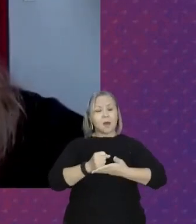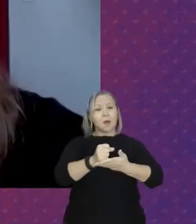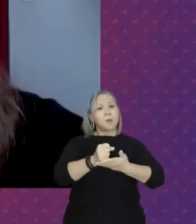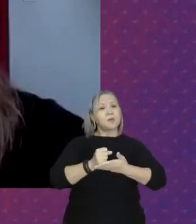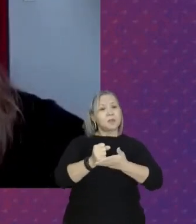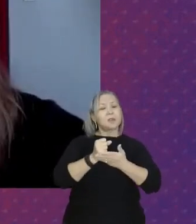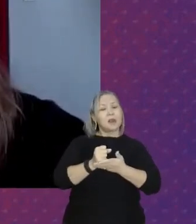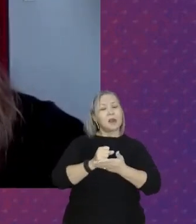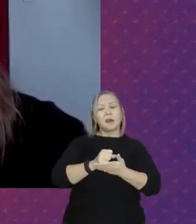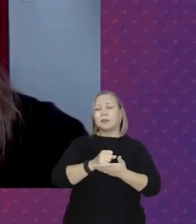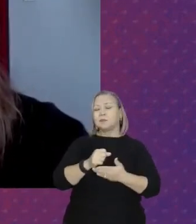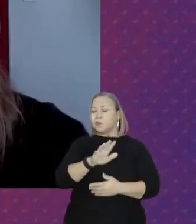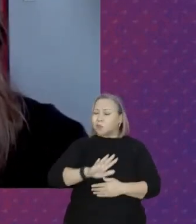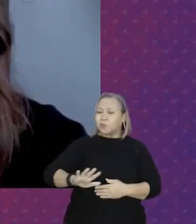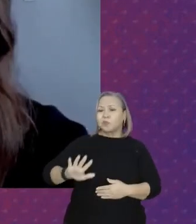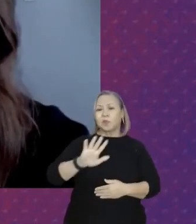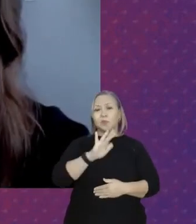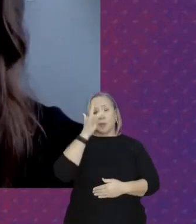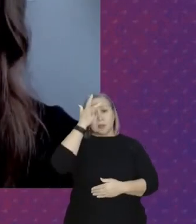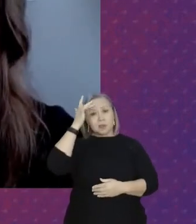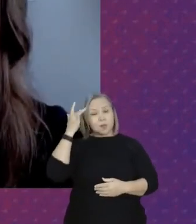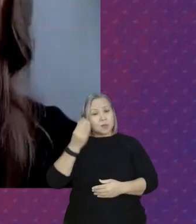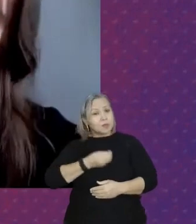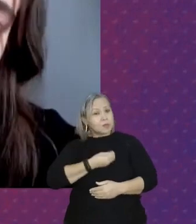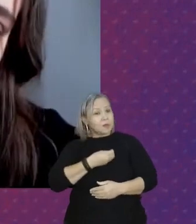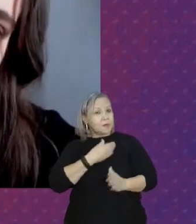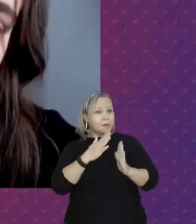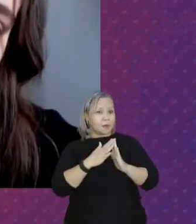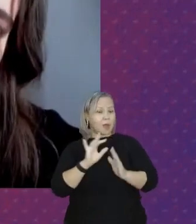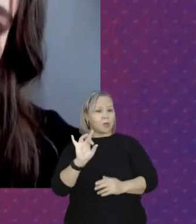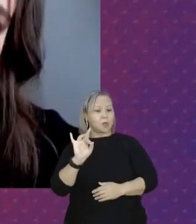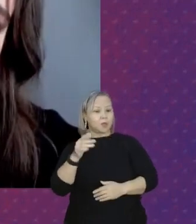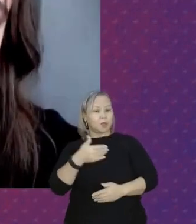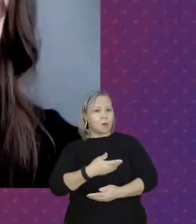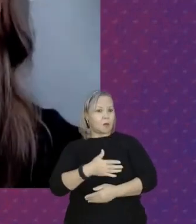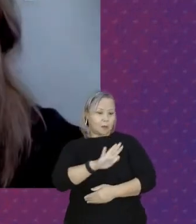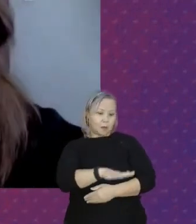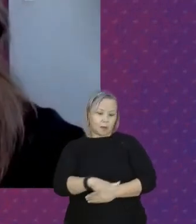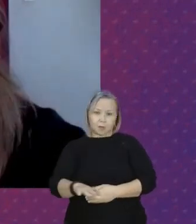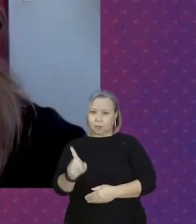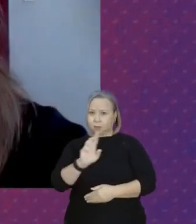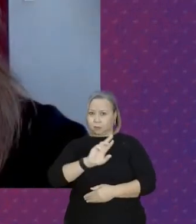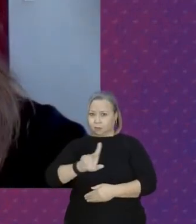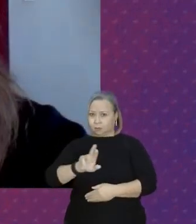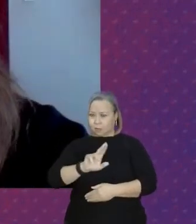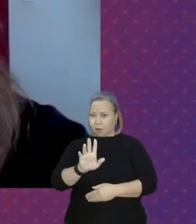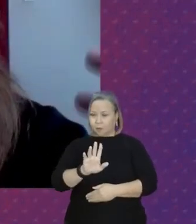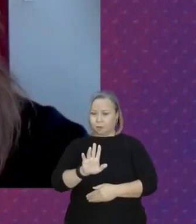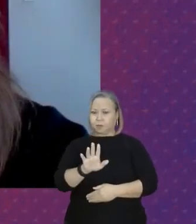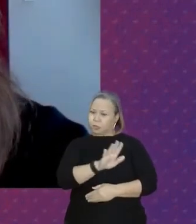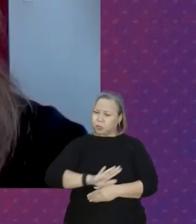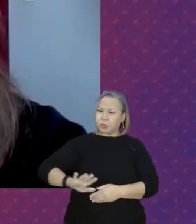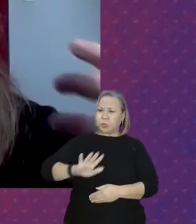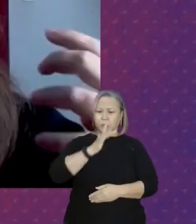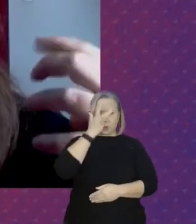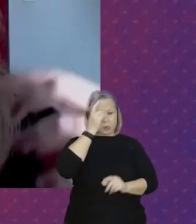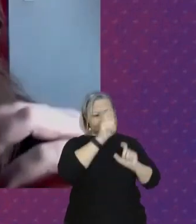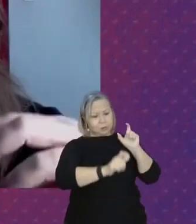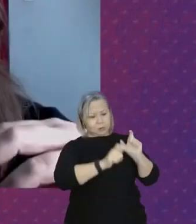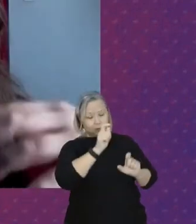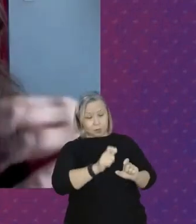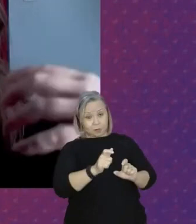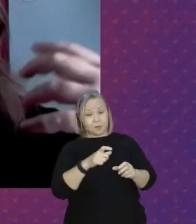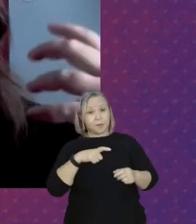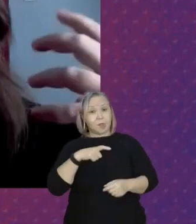todas as pessoas que vivem na casa, não só aquela criança dependente, né? Então a gente traz essa noção